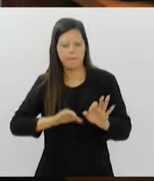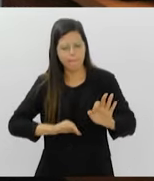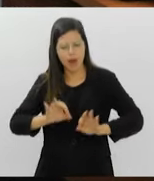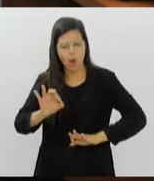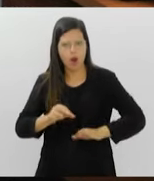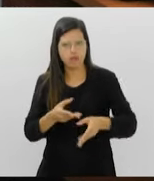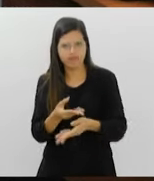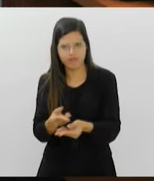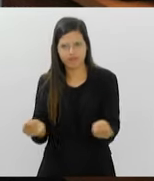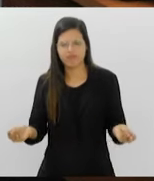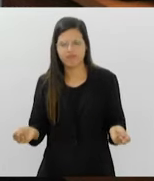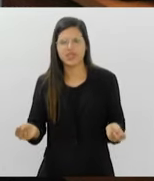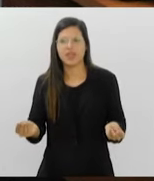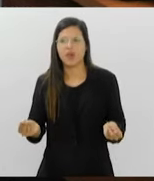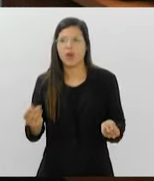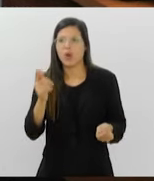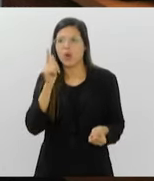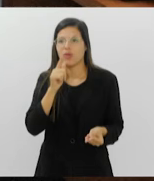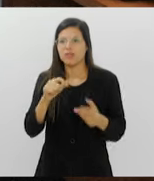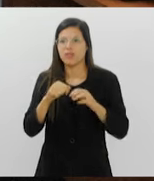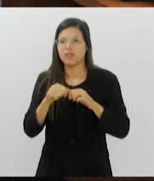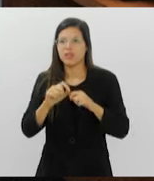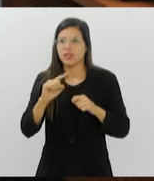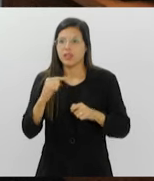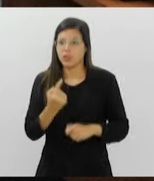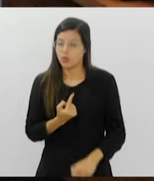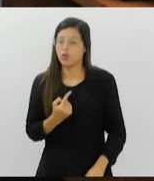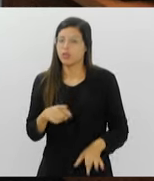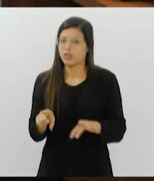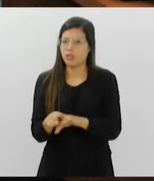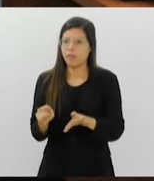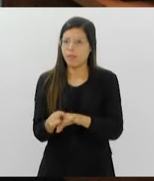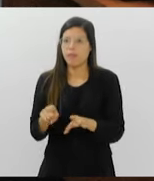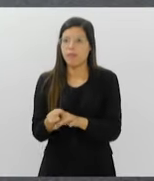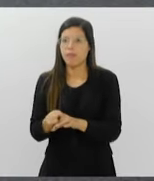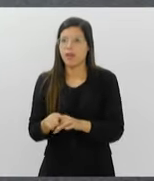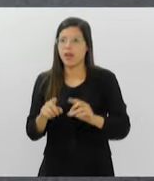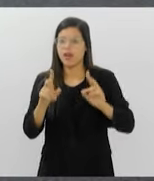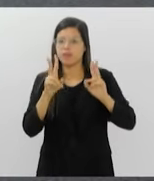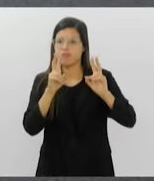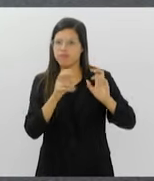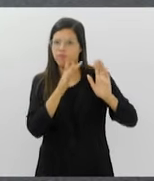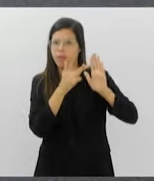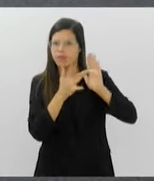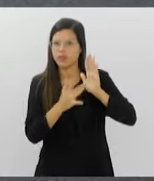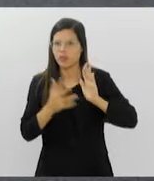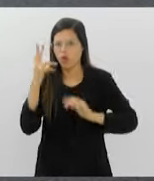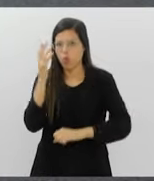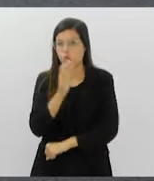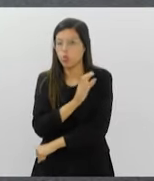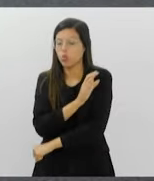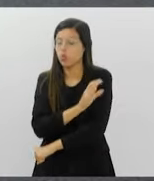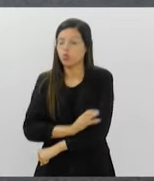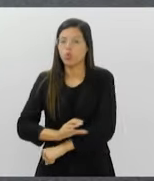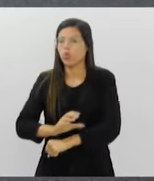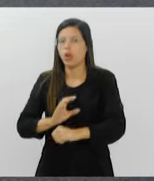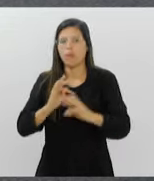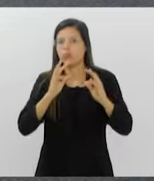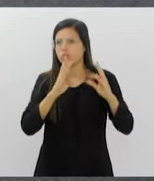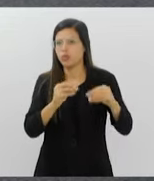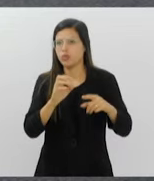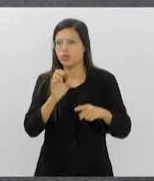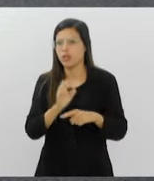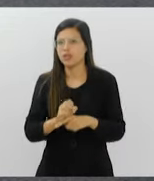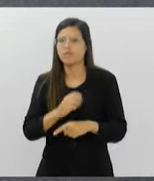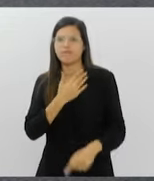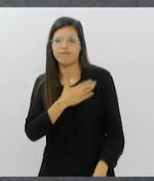consegue fazer com que nós, outros deputados, consigamos ver a pauta da cultura pelo Estado. Eu tive o prazer de visitar a Casa Amarela